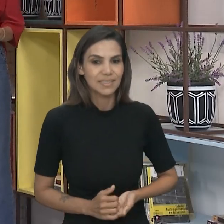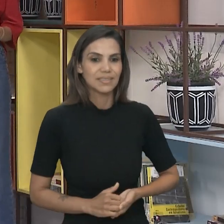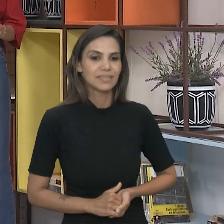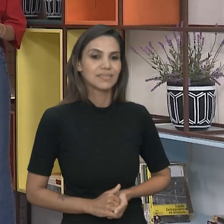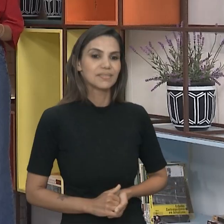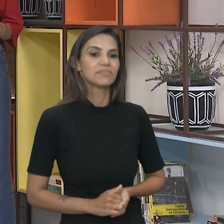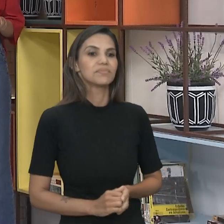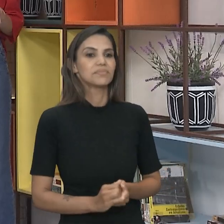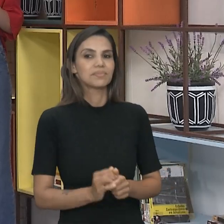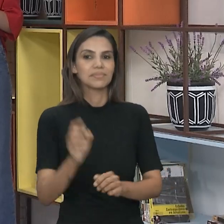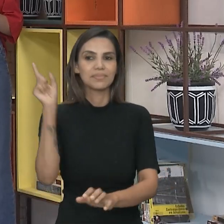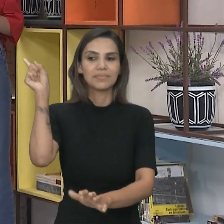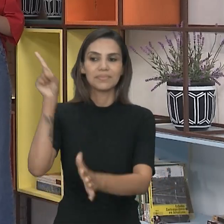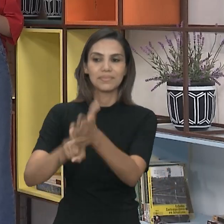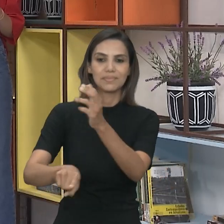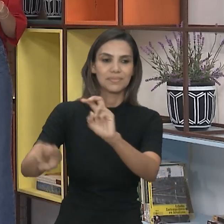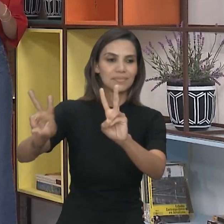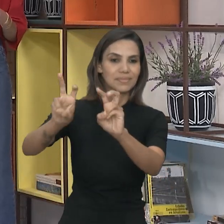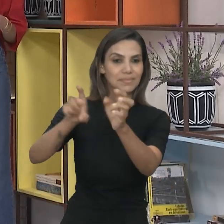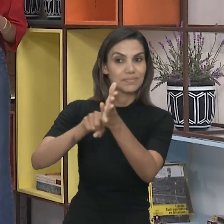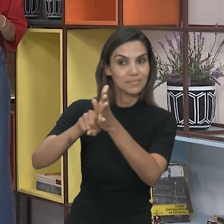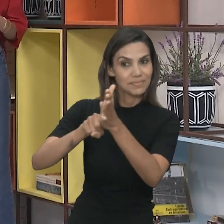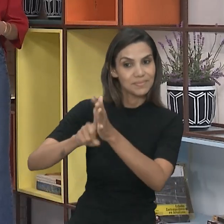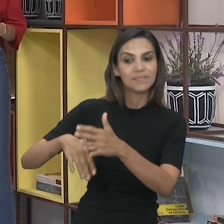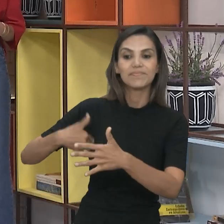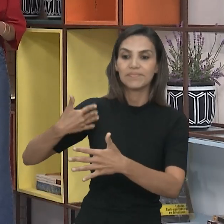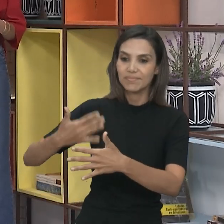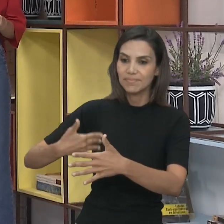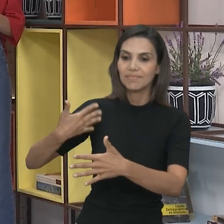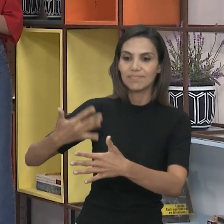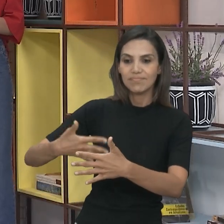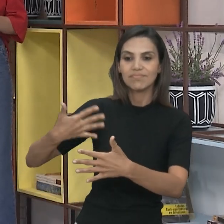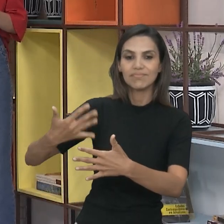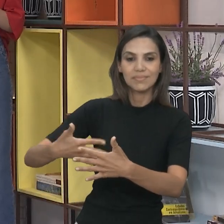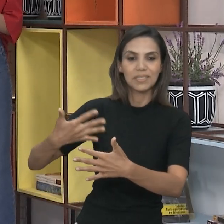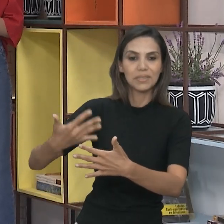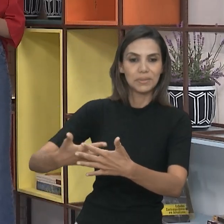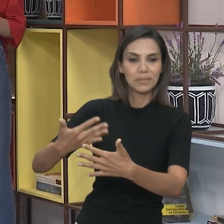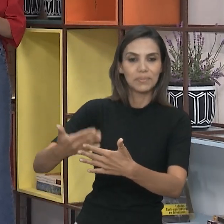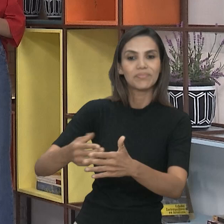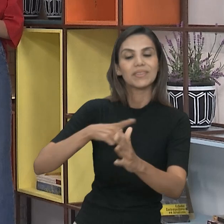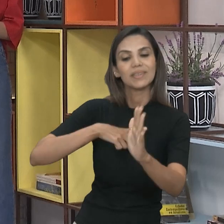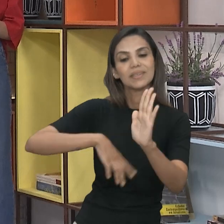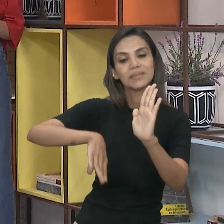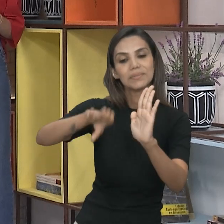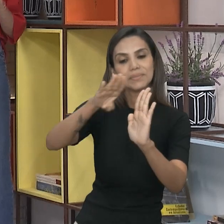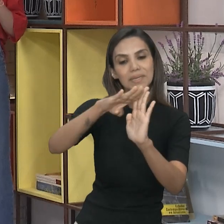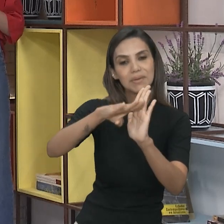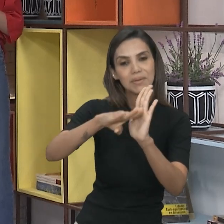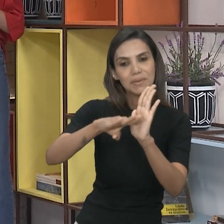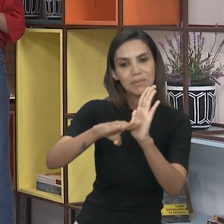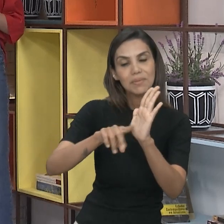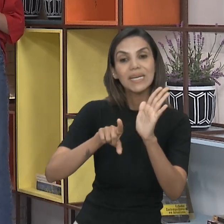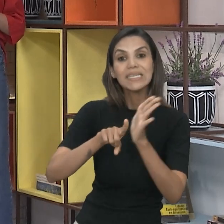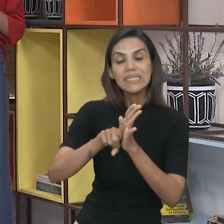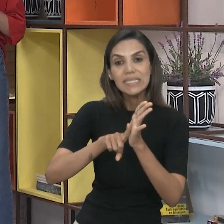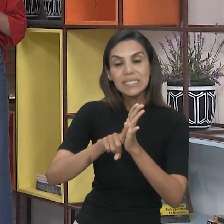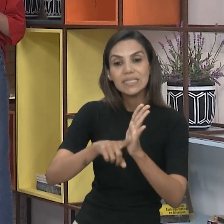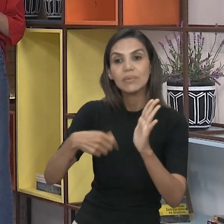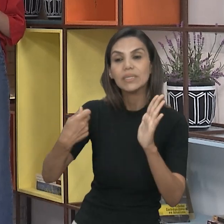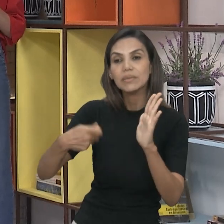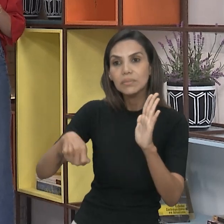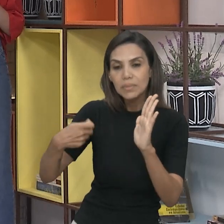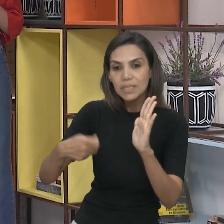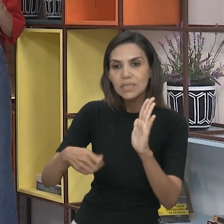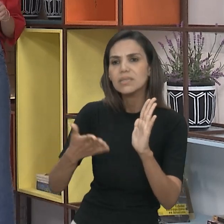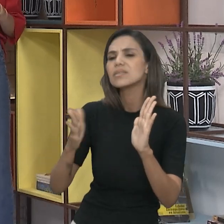exames periódicos. Quais seriam esses exames que são recomendados, né, serem feitos com uma certa frequência e também a frequência, para que a